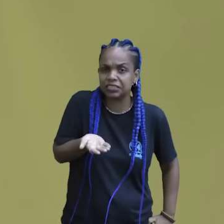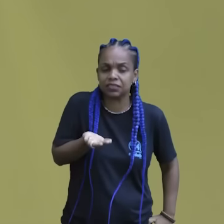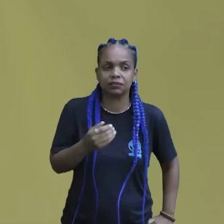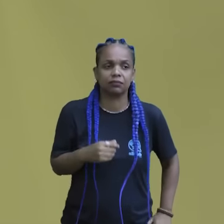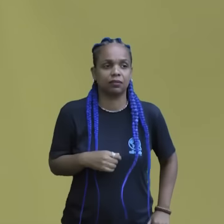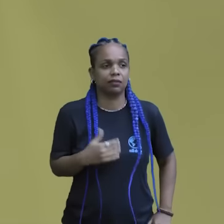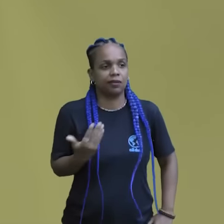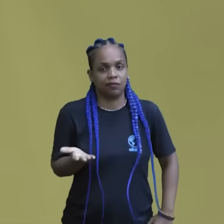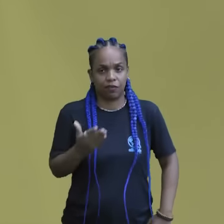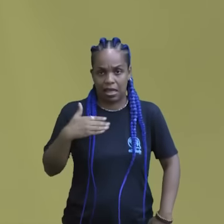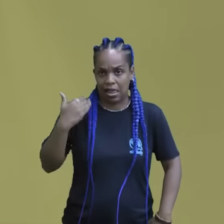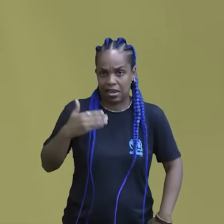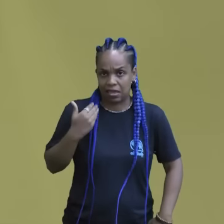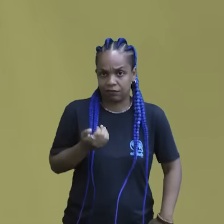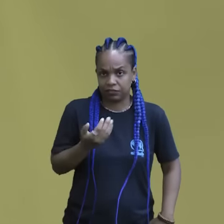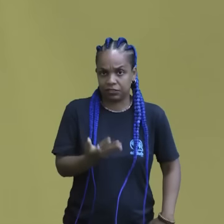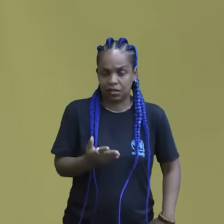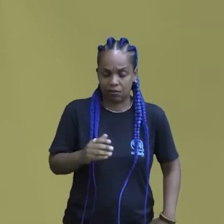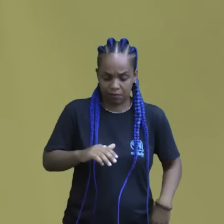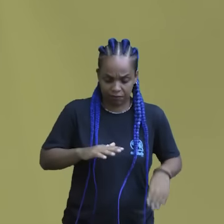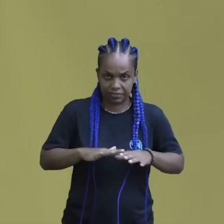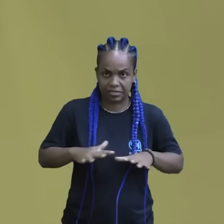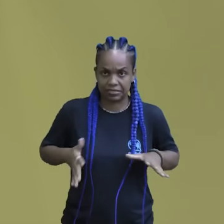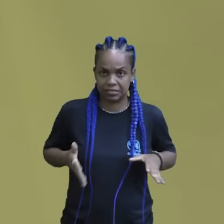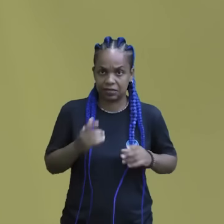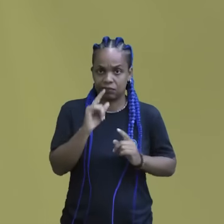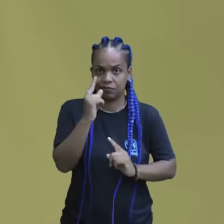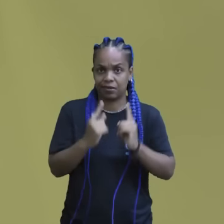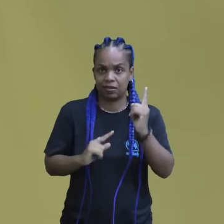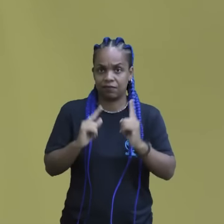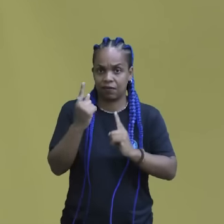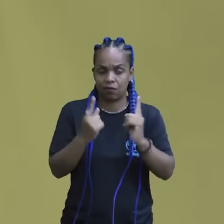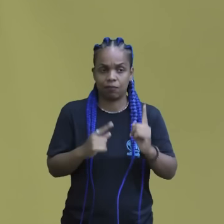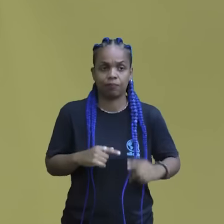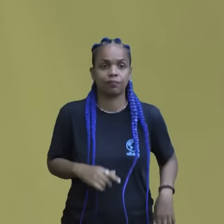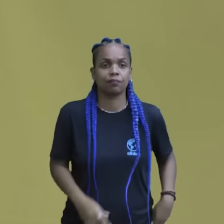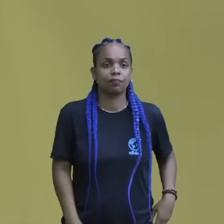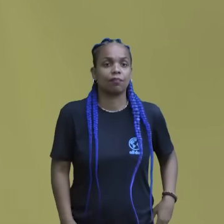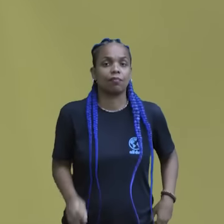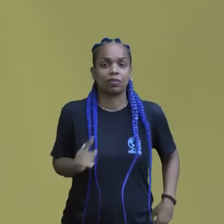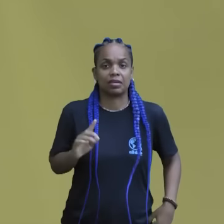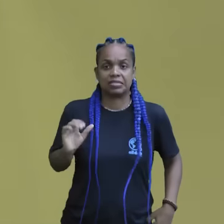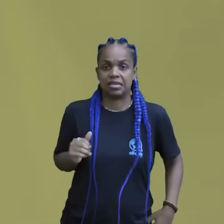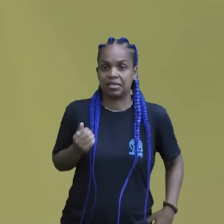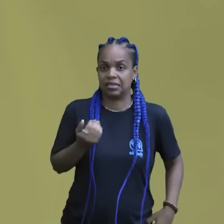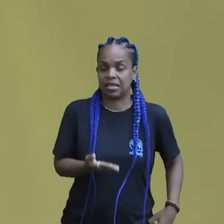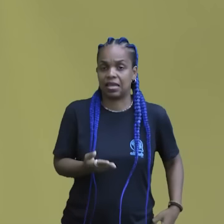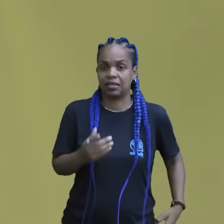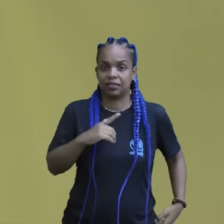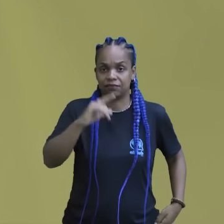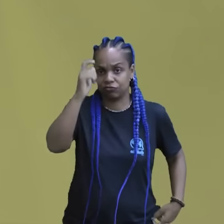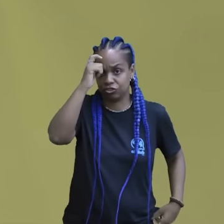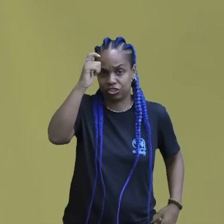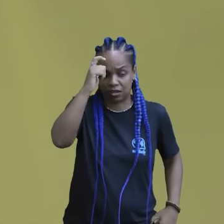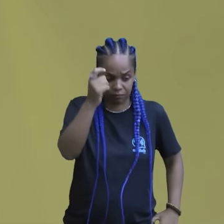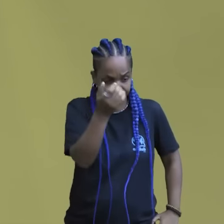uma fantasia de diabo. Dá essa fantasia de diabo, o Zeca leva para casa, e, quando